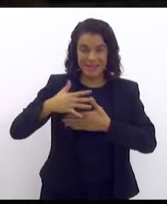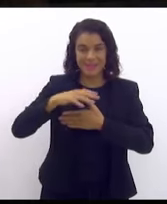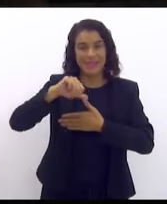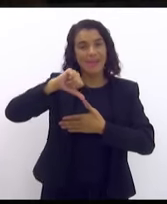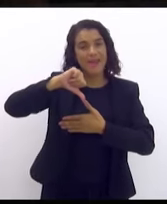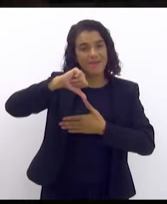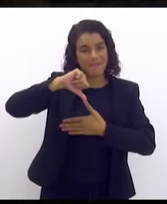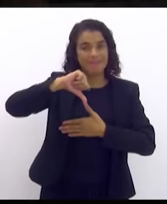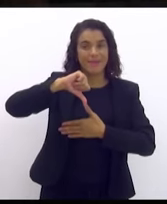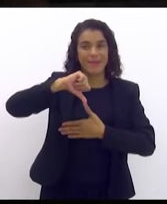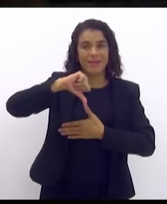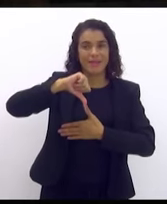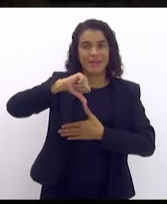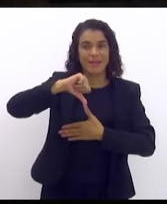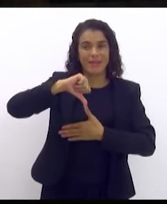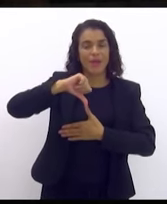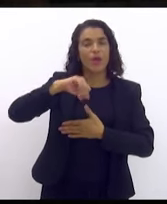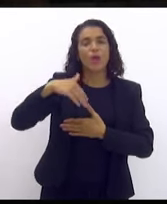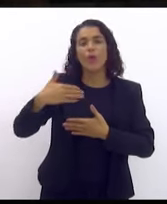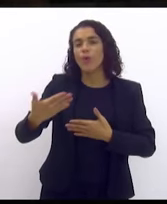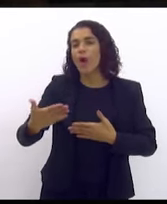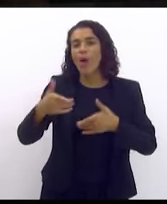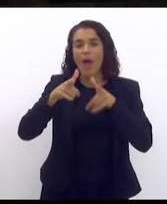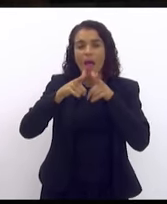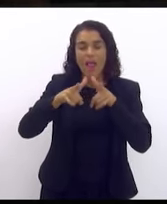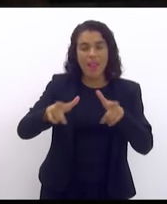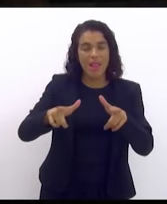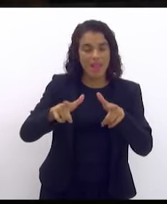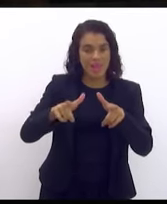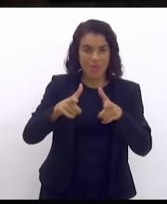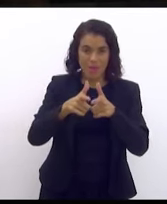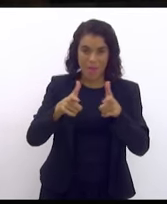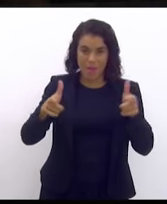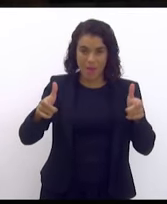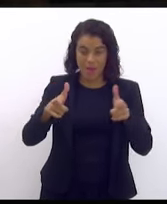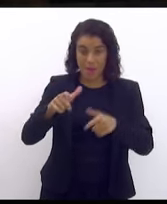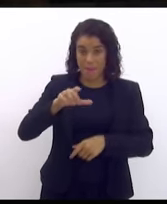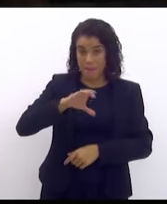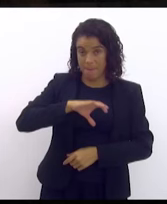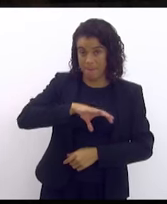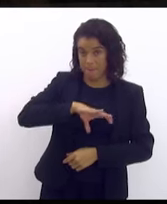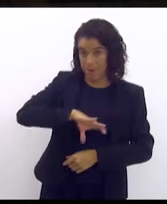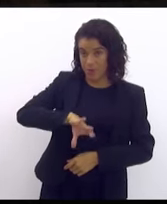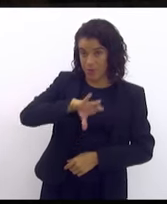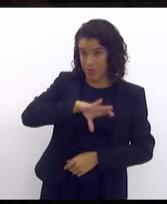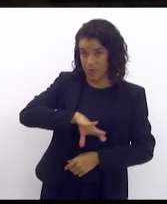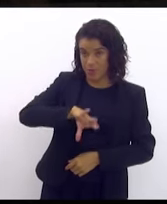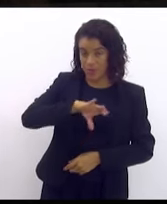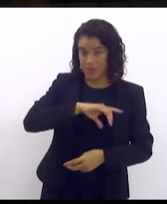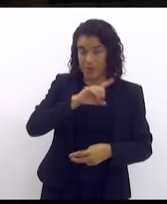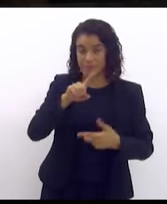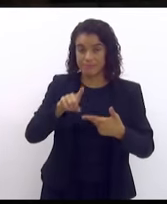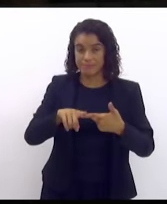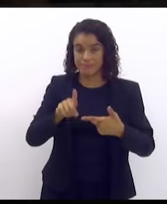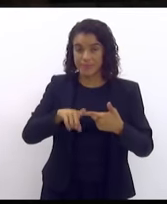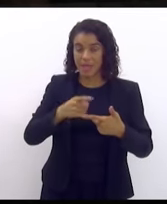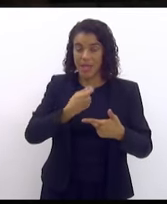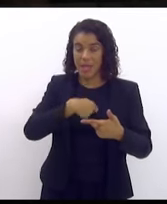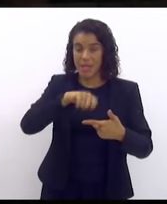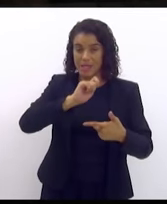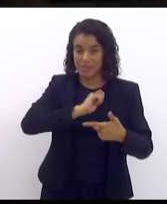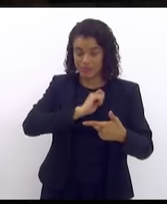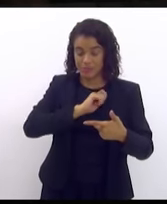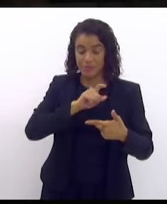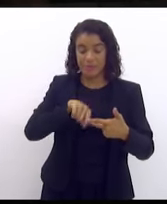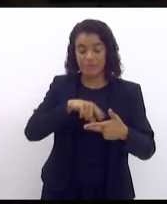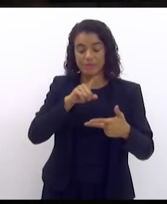né Quais são as línguas dominantes a portuguesa a espanhola